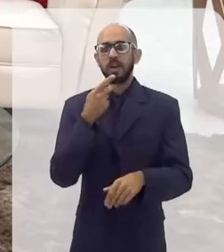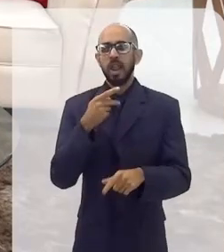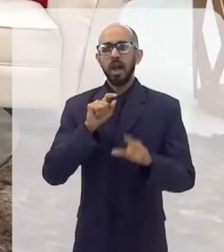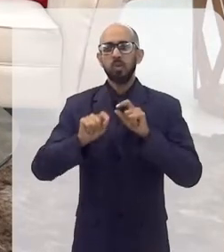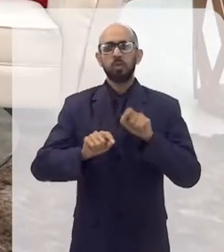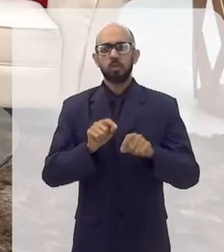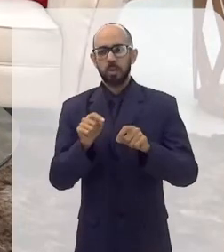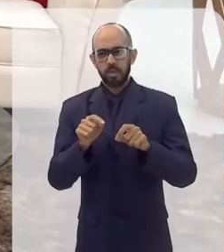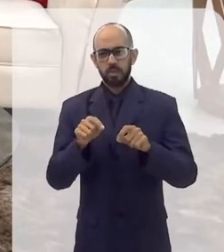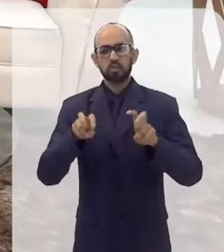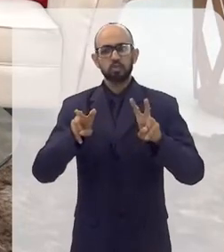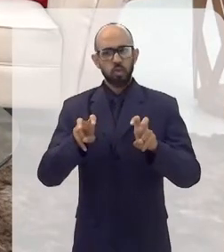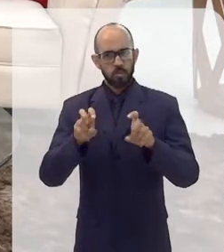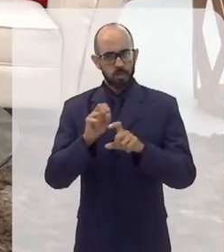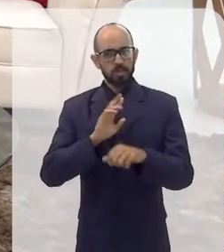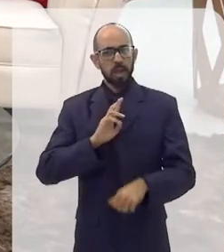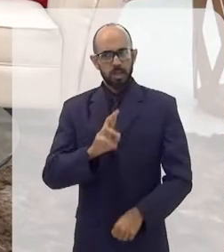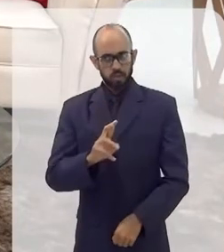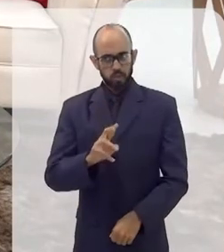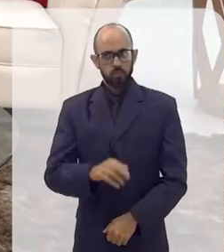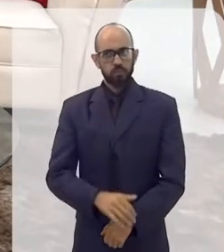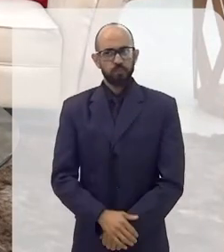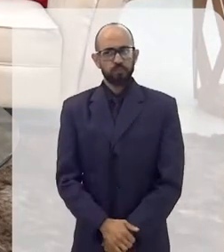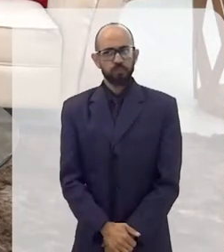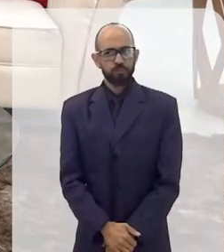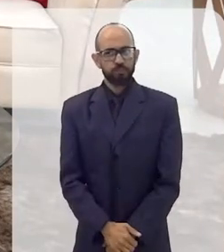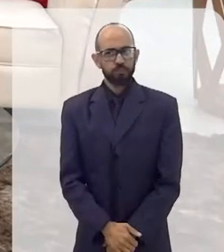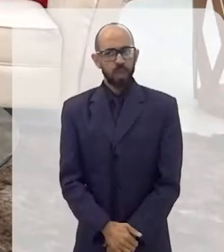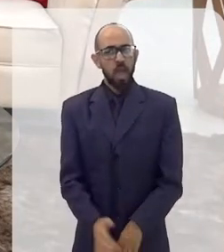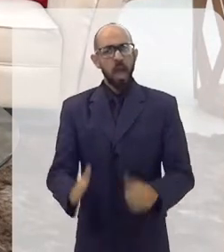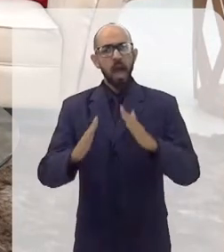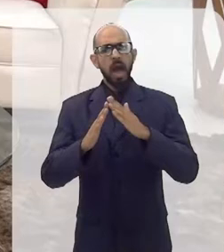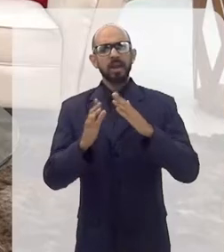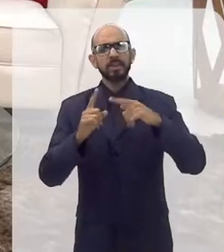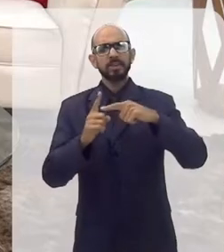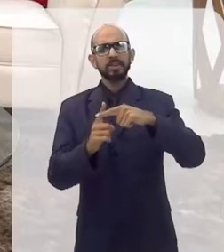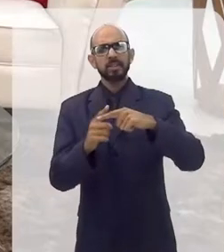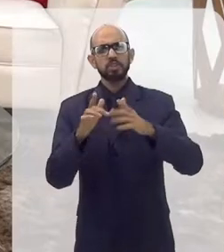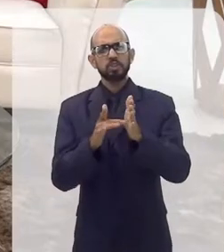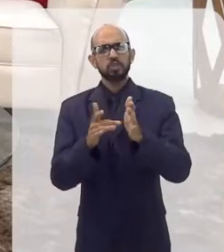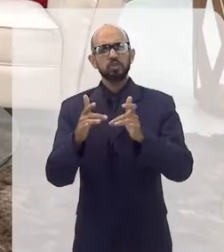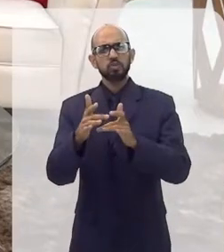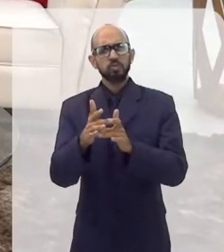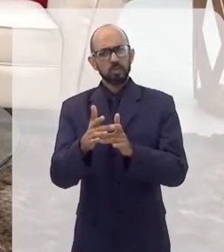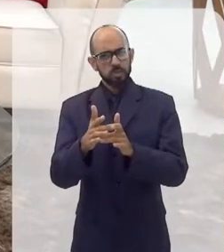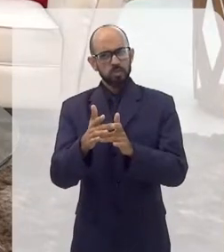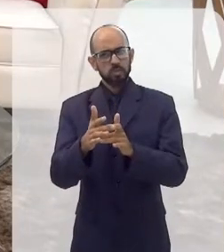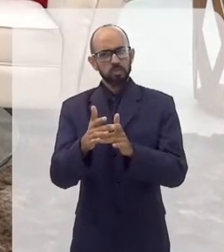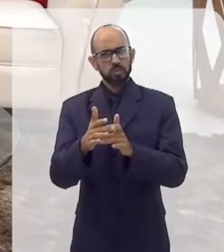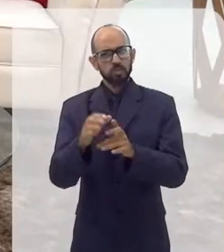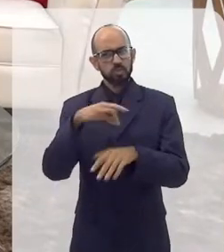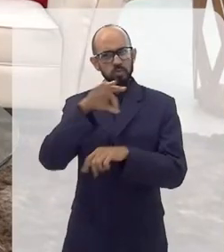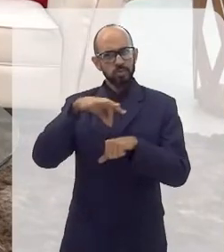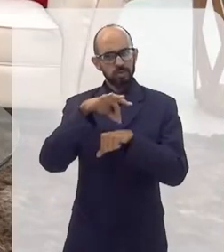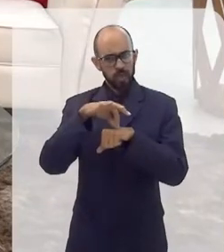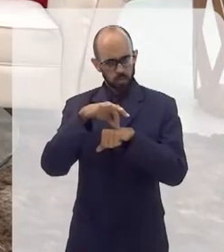falar sobre essa religião. A Igreja de Jesus Cristo Santo dos Últimos